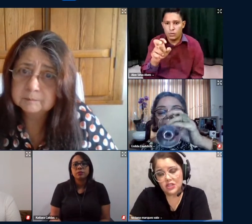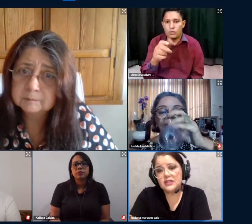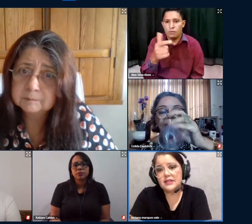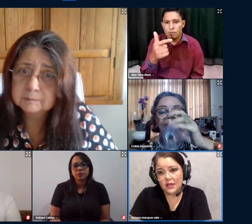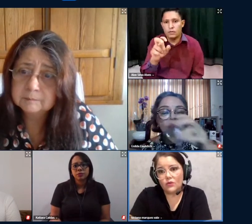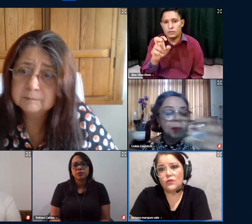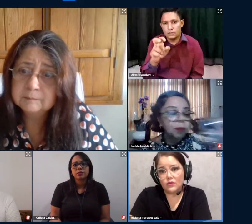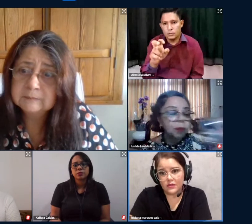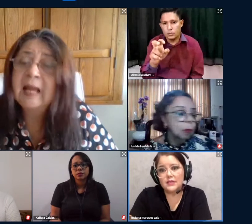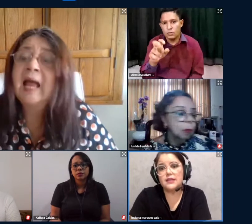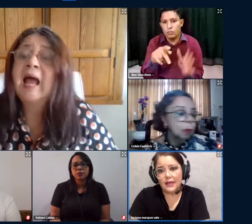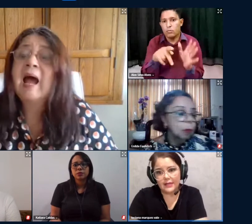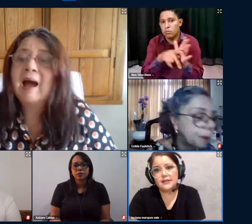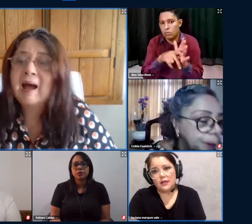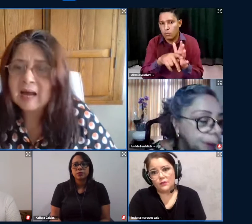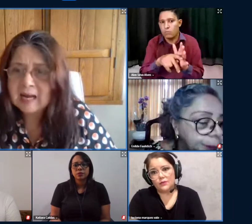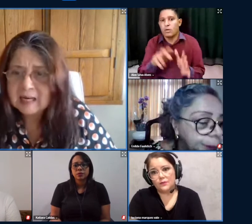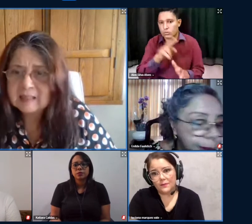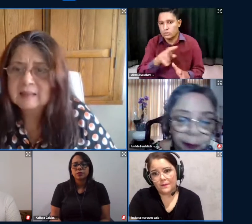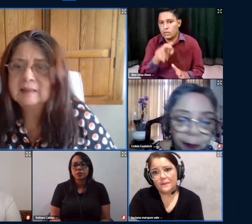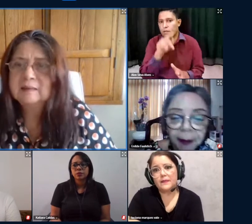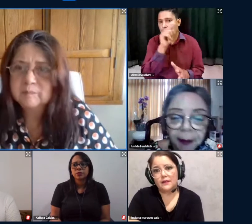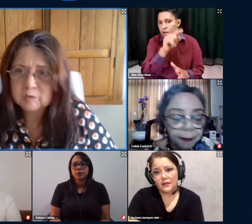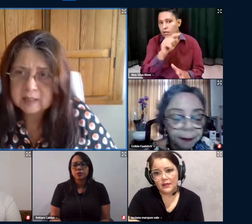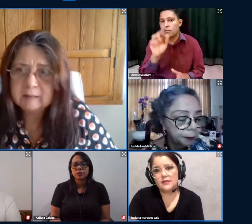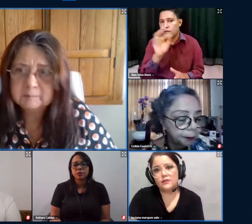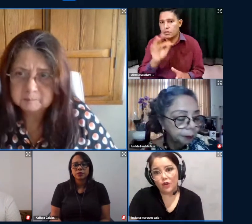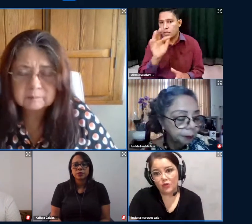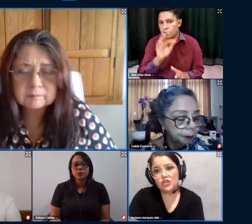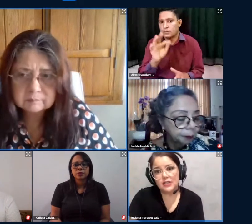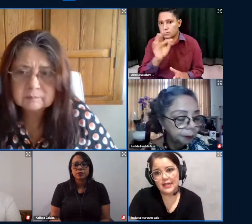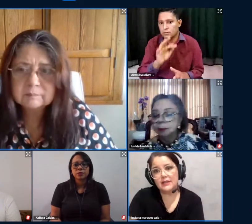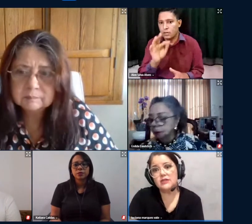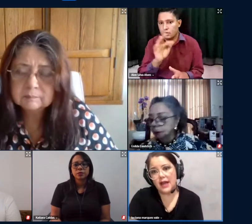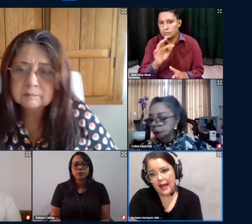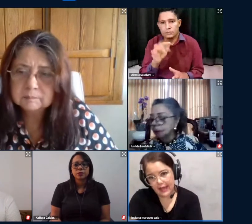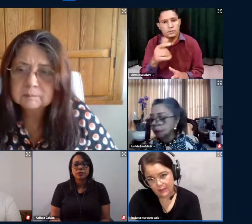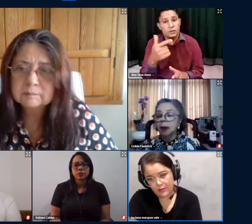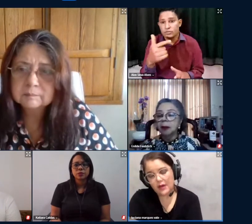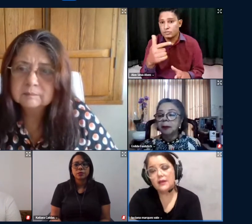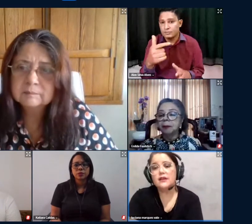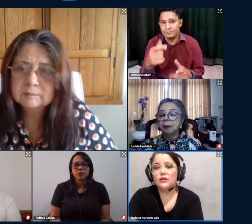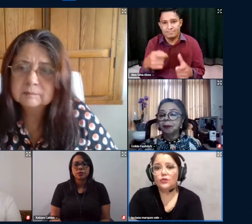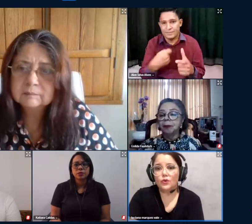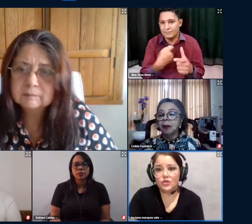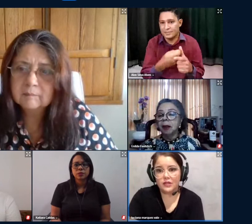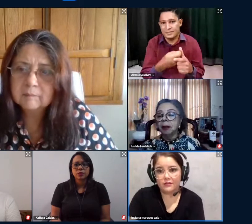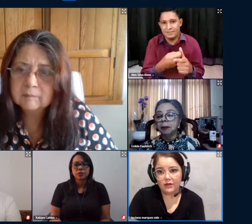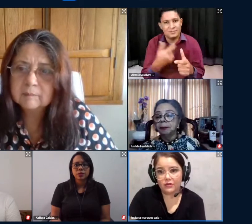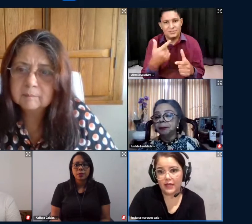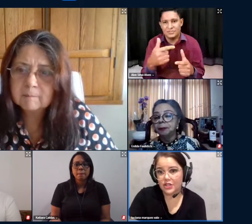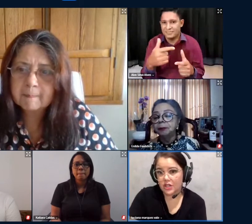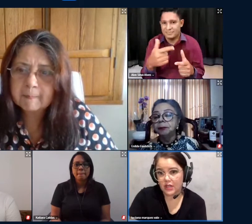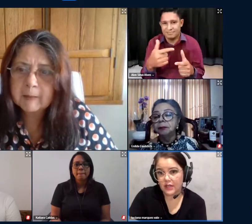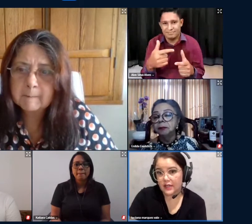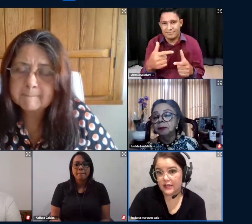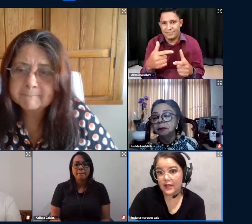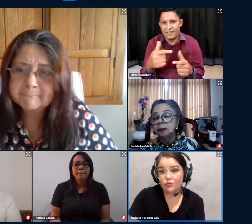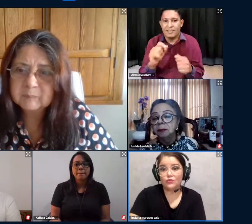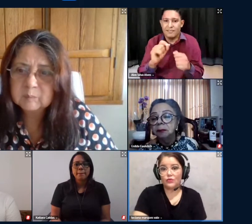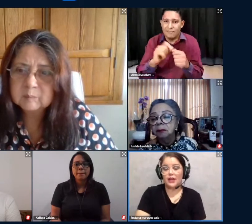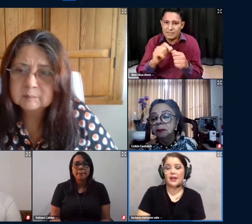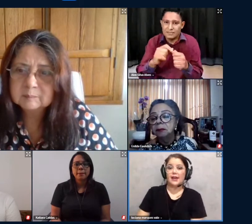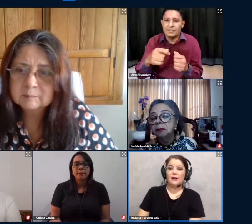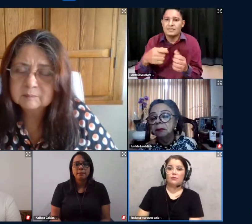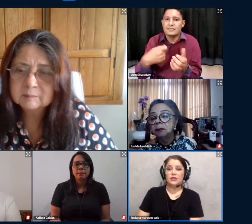Cerca de 25 sinais. Já. Foram utilizados à época, no curso da faculdade, que